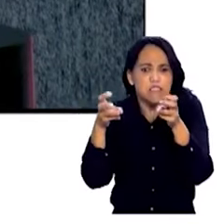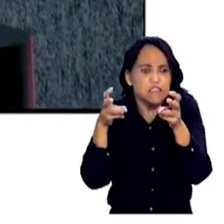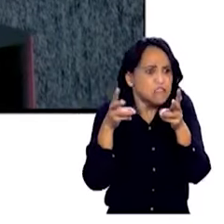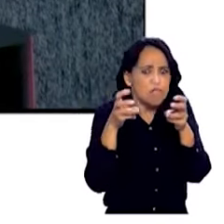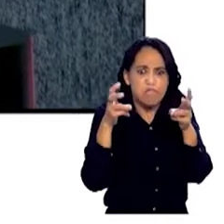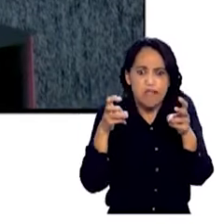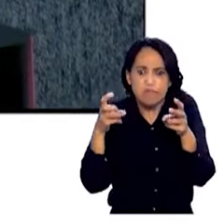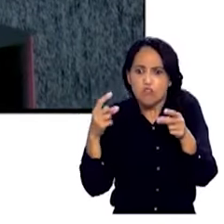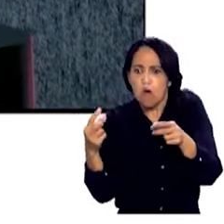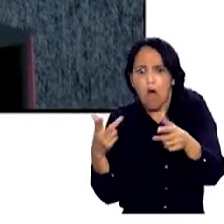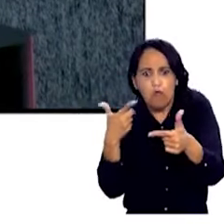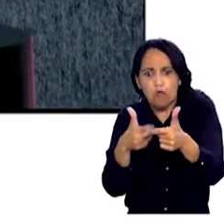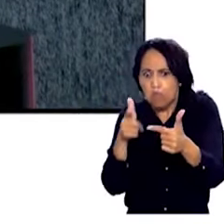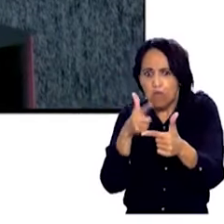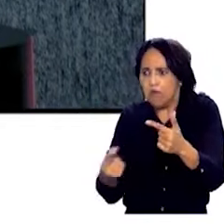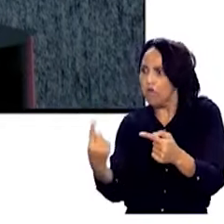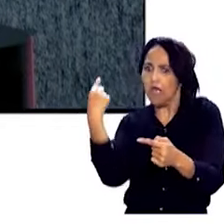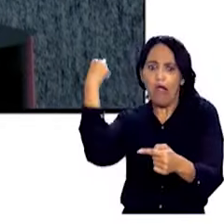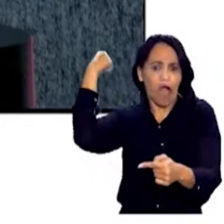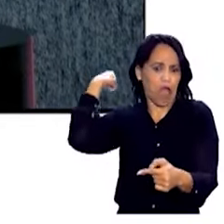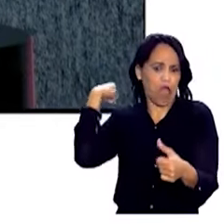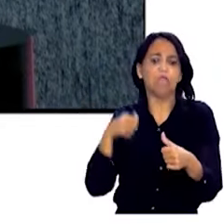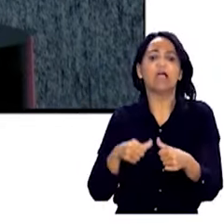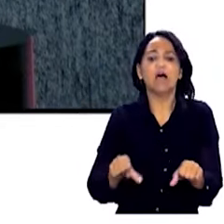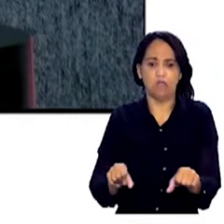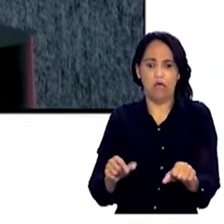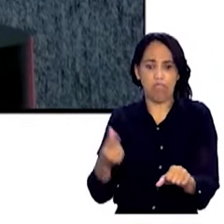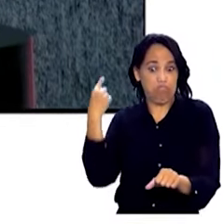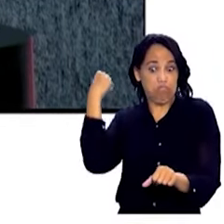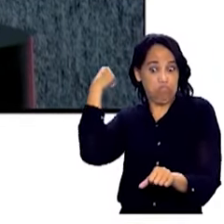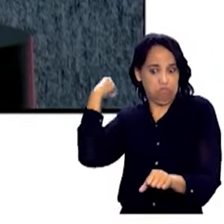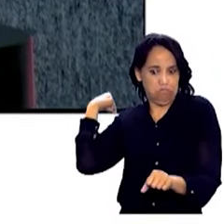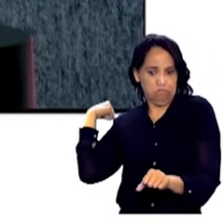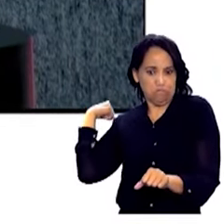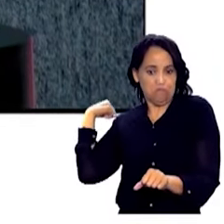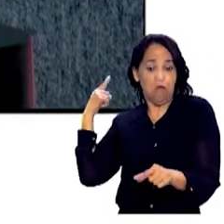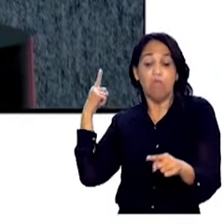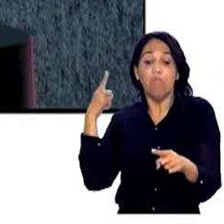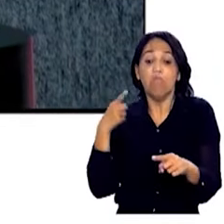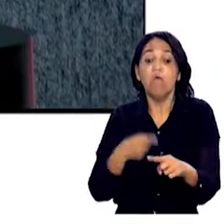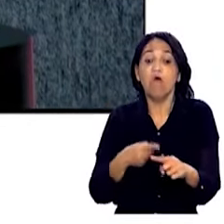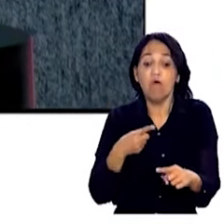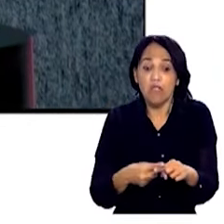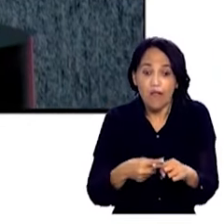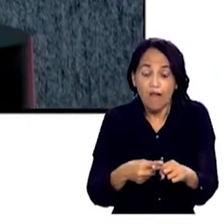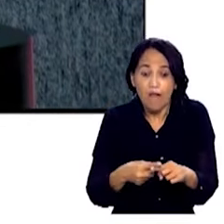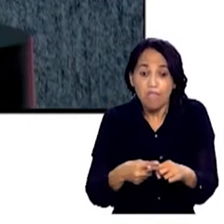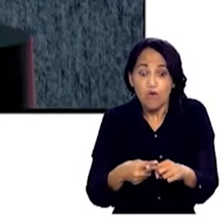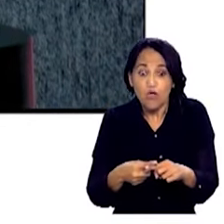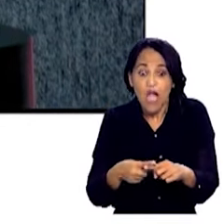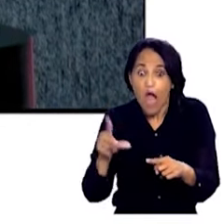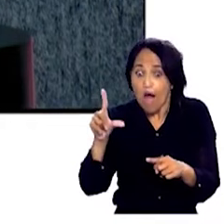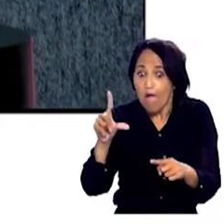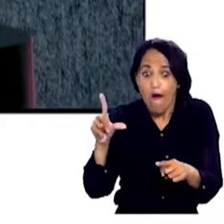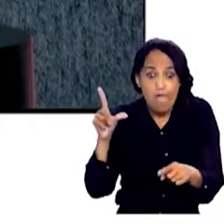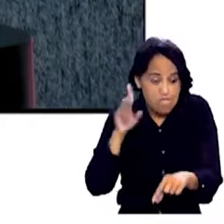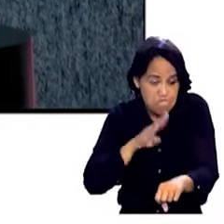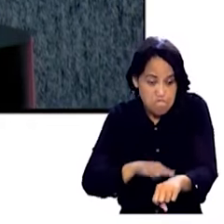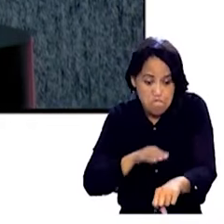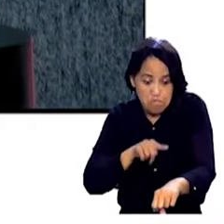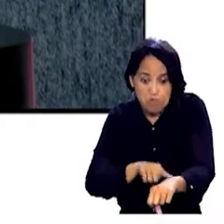ficaram no passado e por que que esses problemas ficaram no passado porque há pouco tempo atrás também eu lembro quando eu